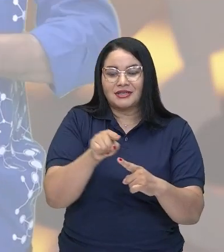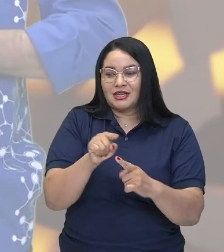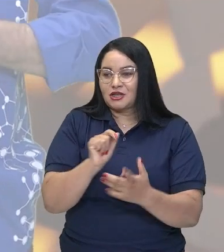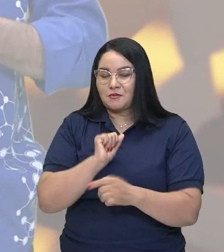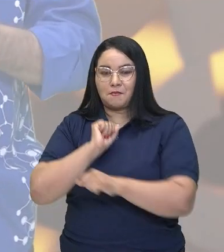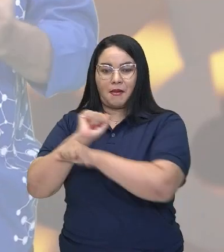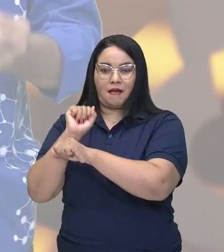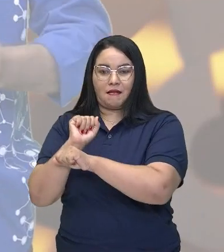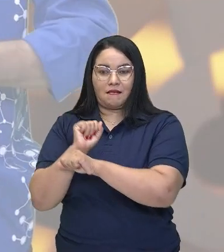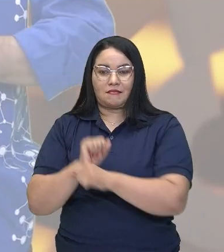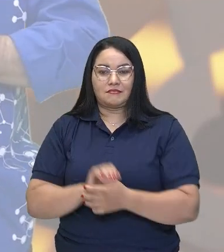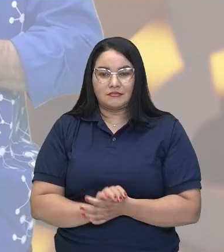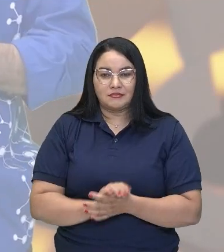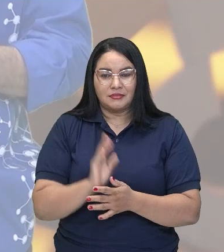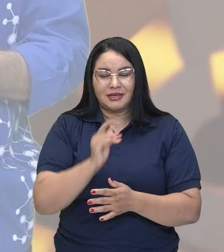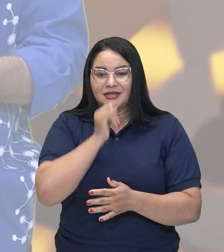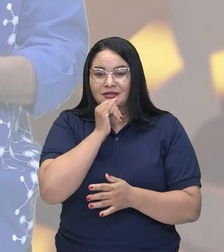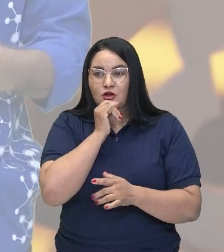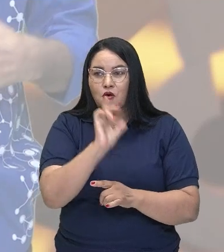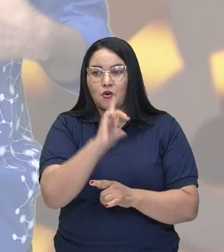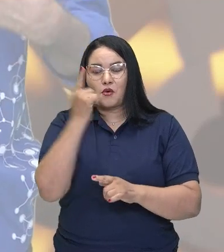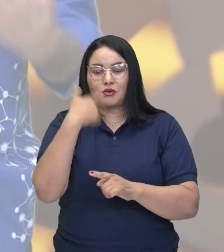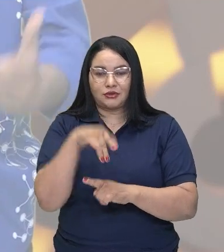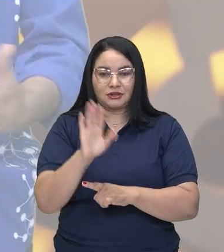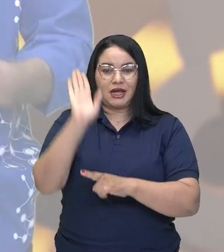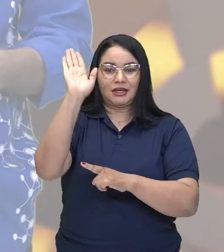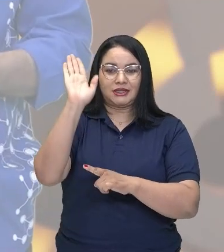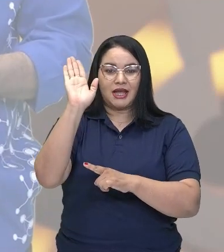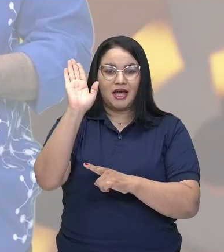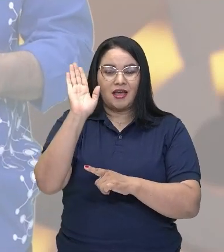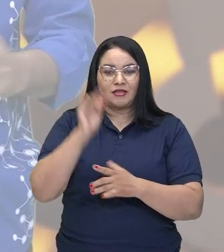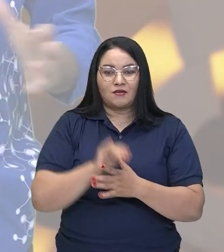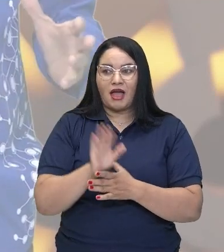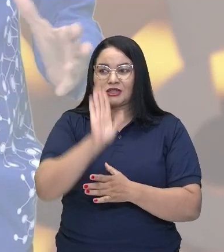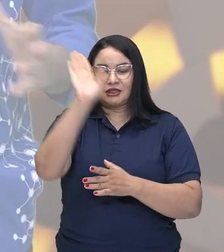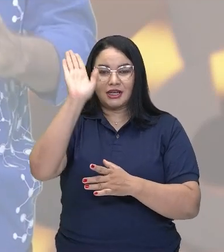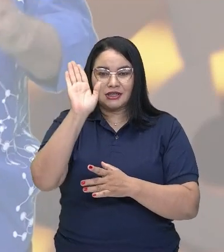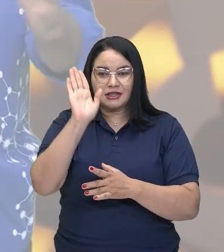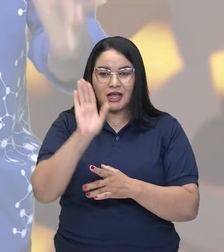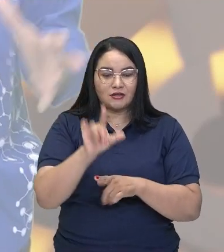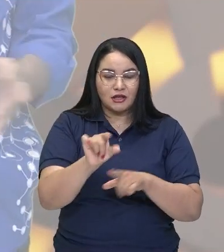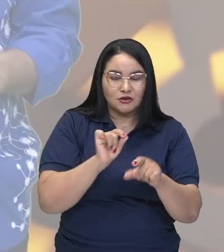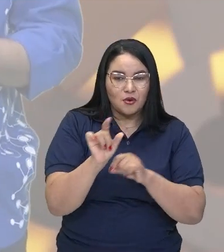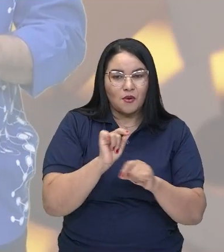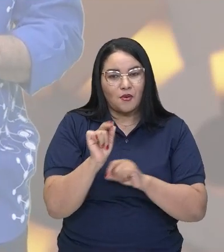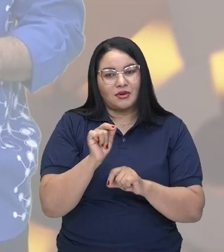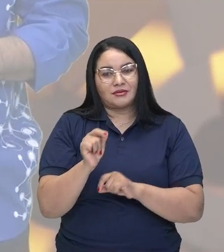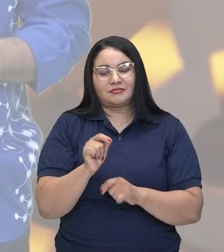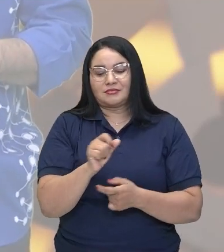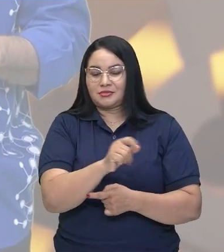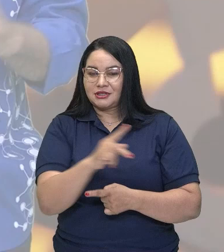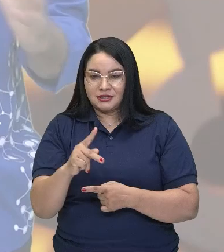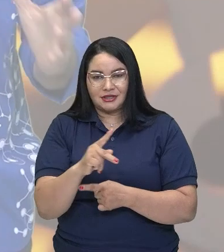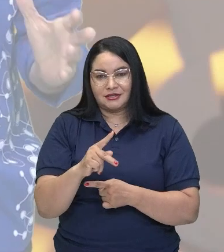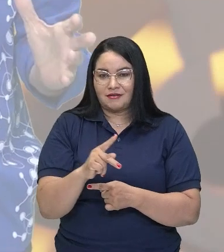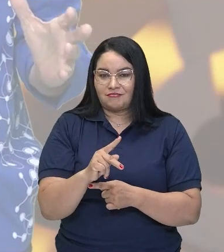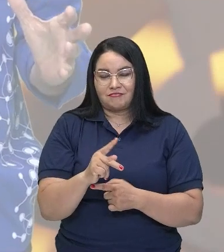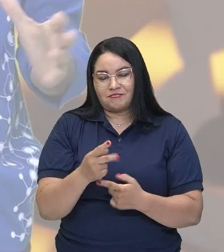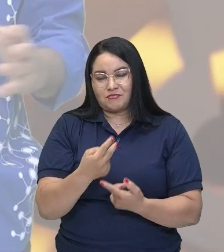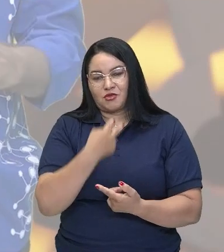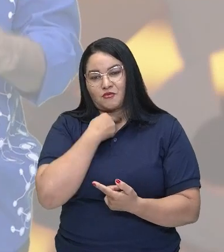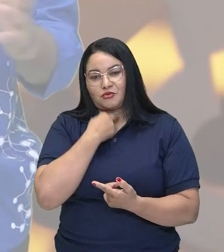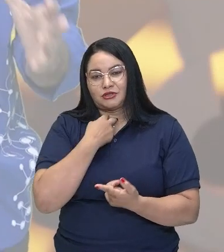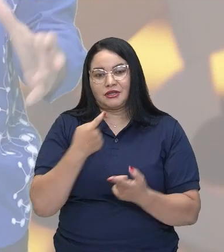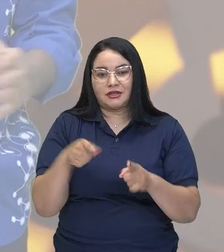iam impedindo que outros candidatos chegassem ao poder. Então, esses dois partidos, aí, esses dois